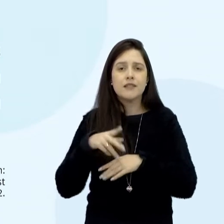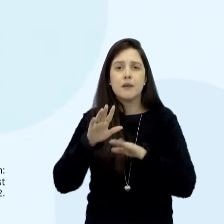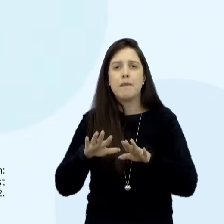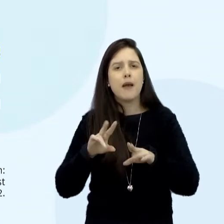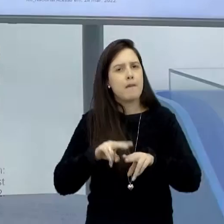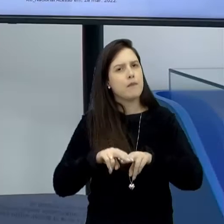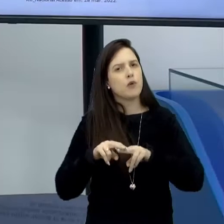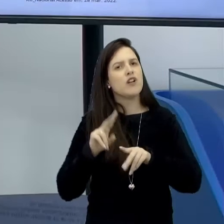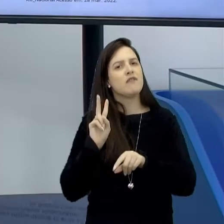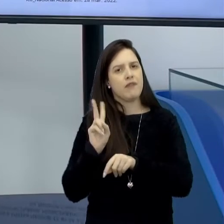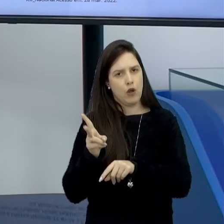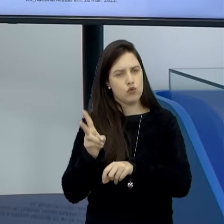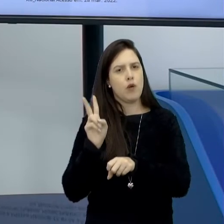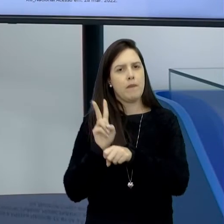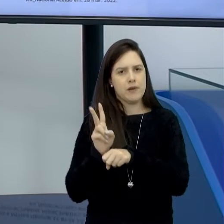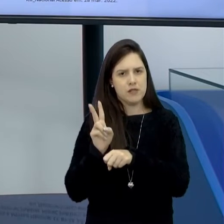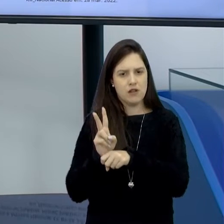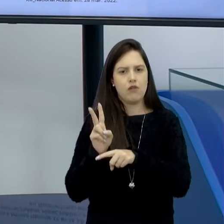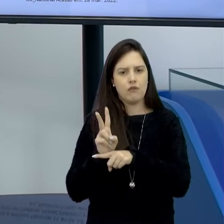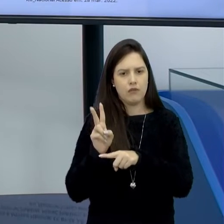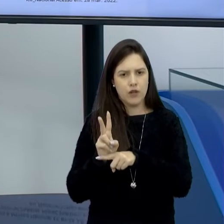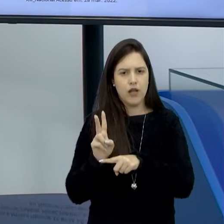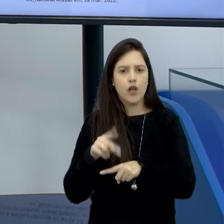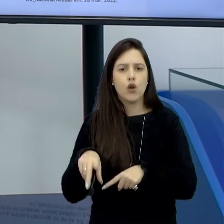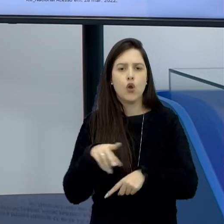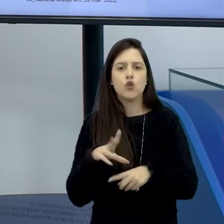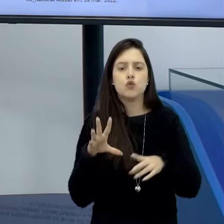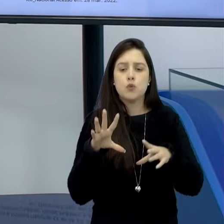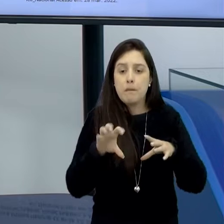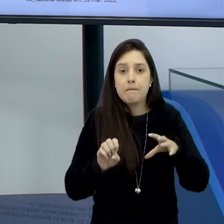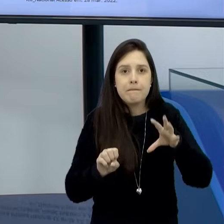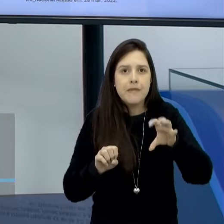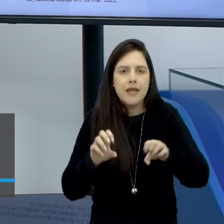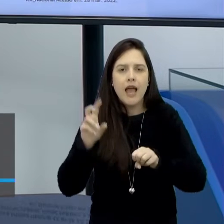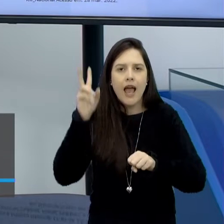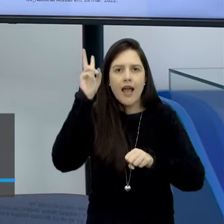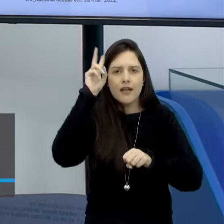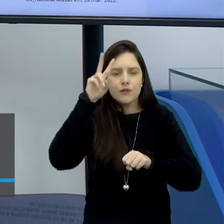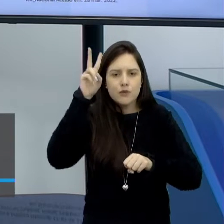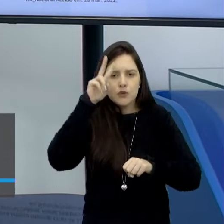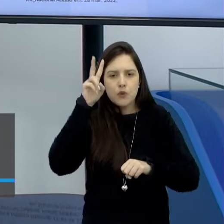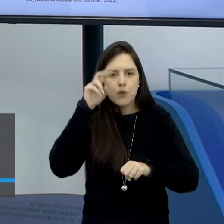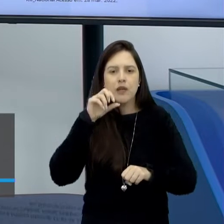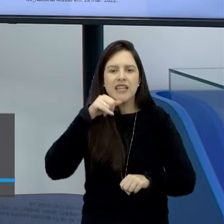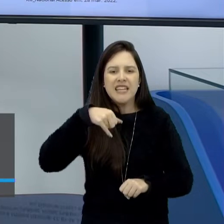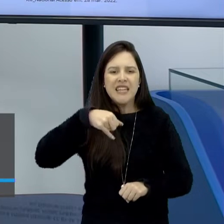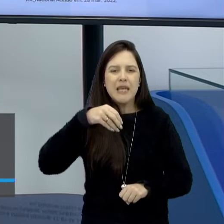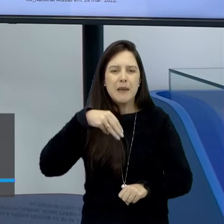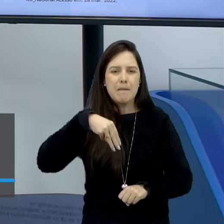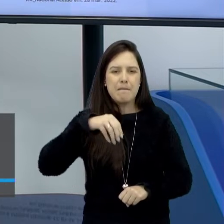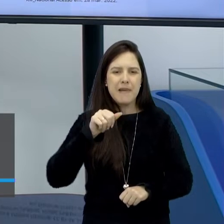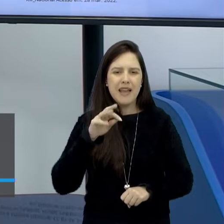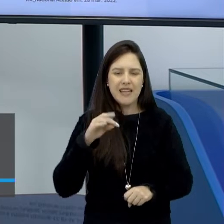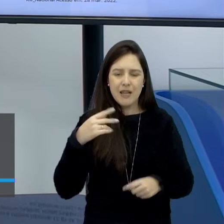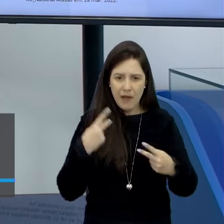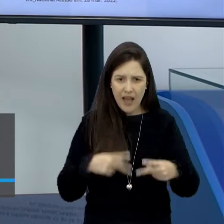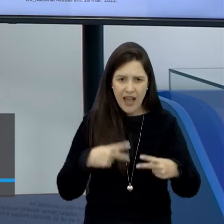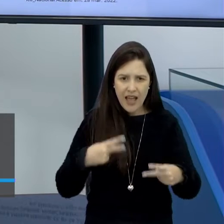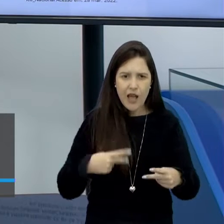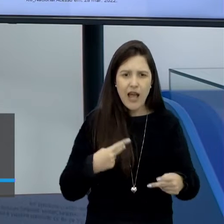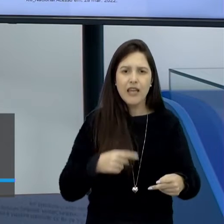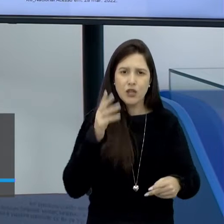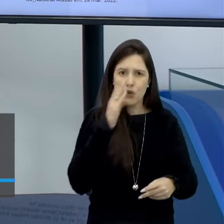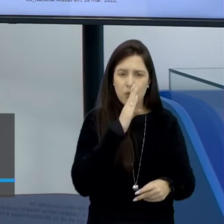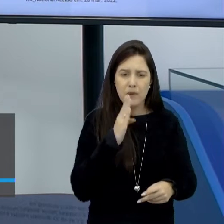vai preservar esse nosso legado histórico, né, material e imaterial, aqui nacional, então é do